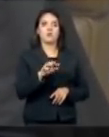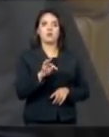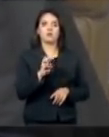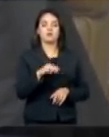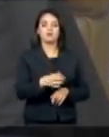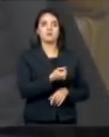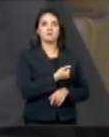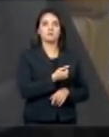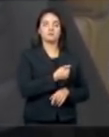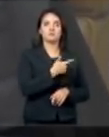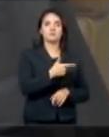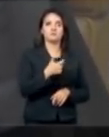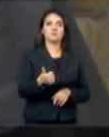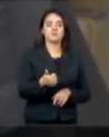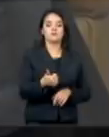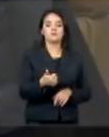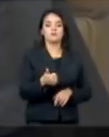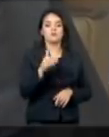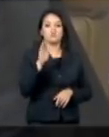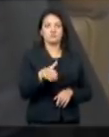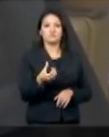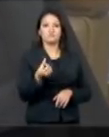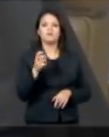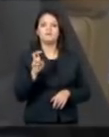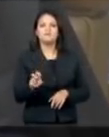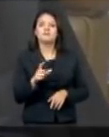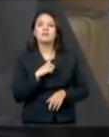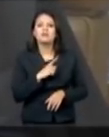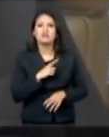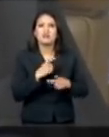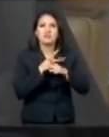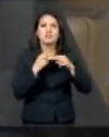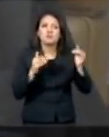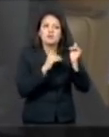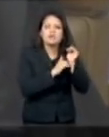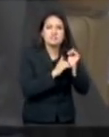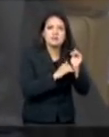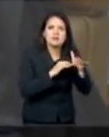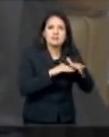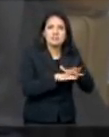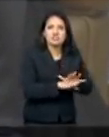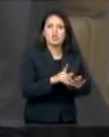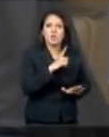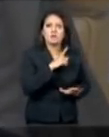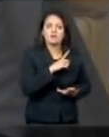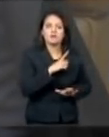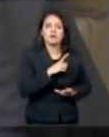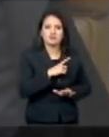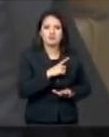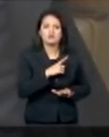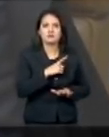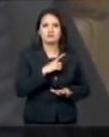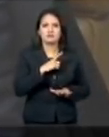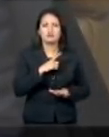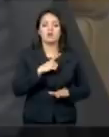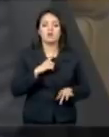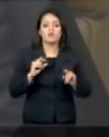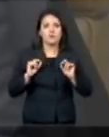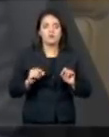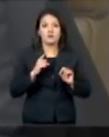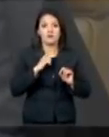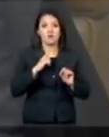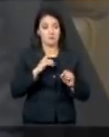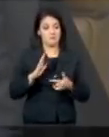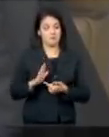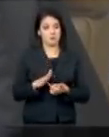os expedientes sigilosos estatais que subjacentes à formulação que motivaram